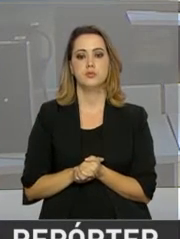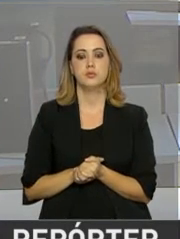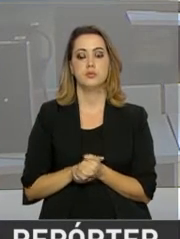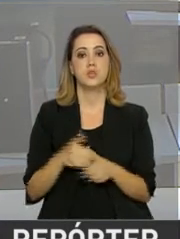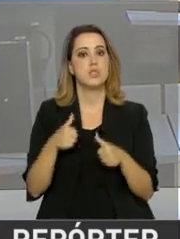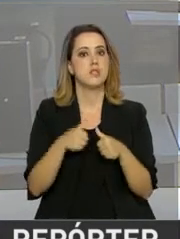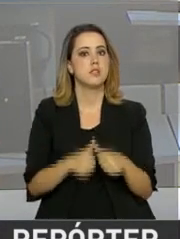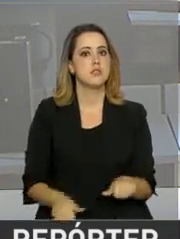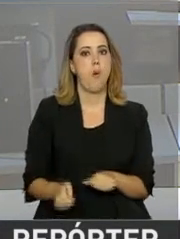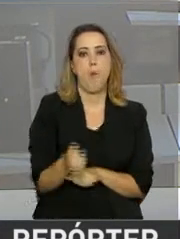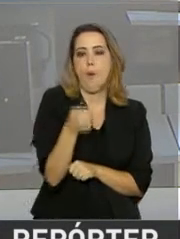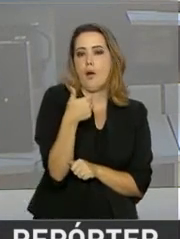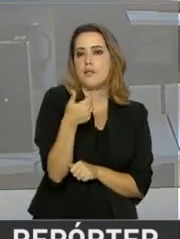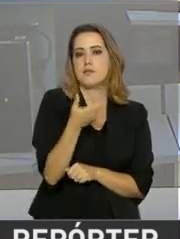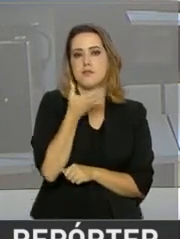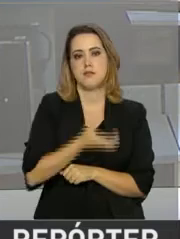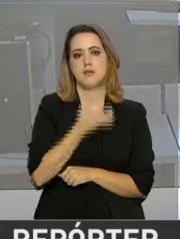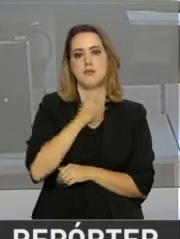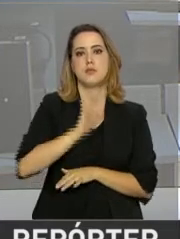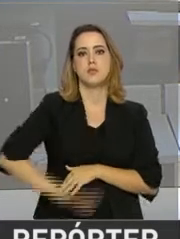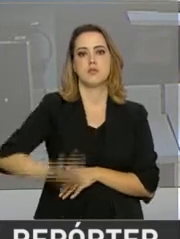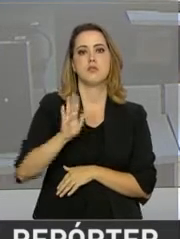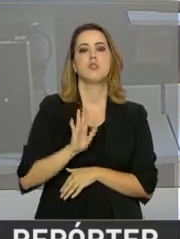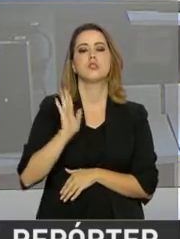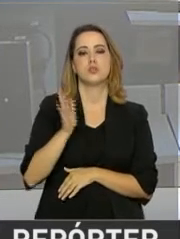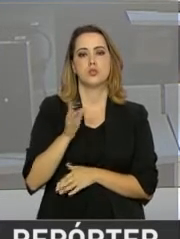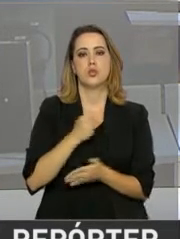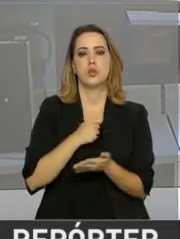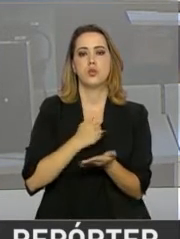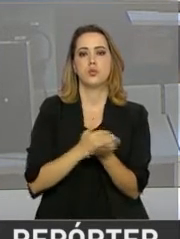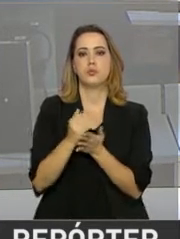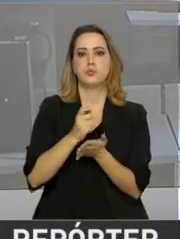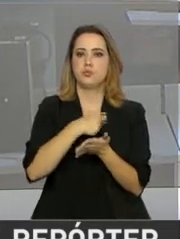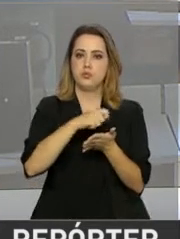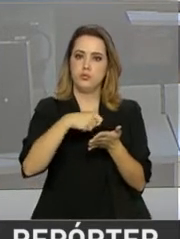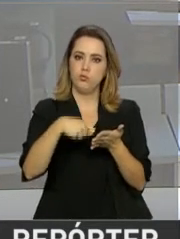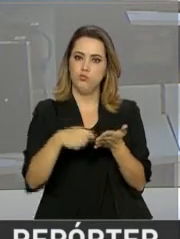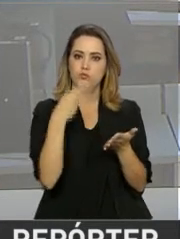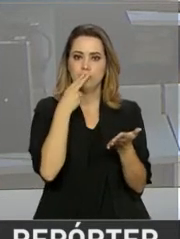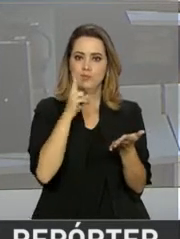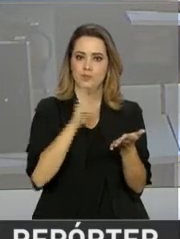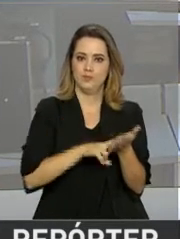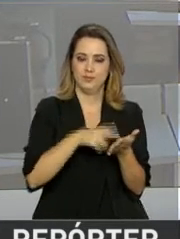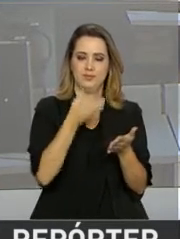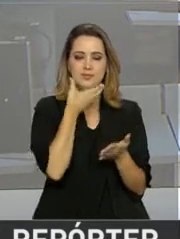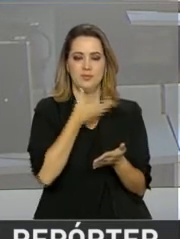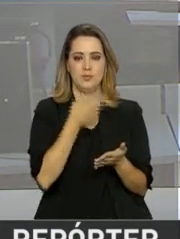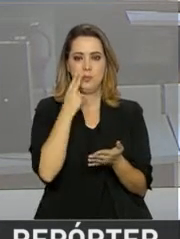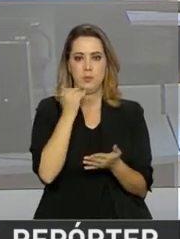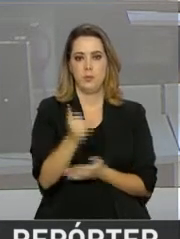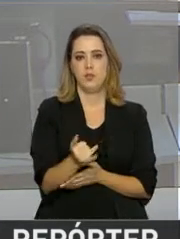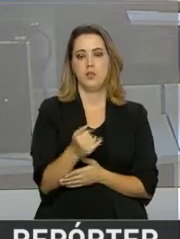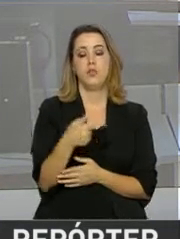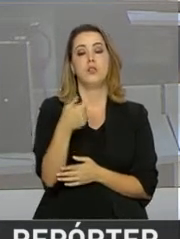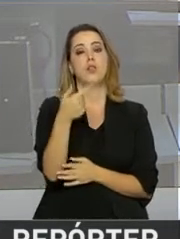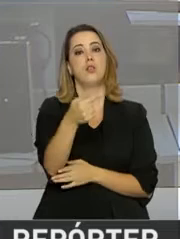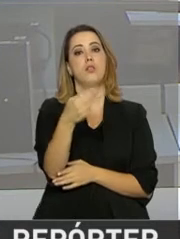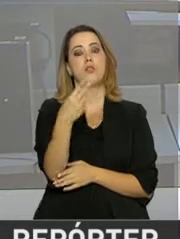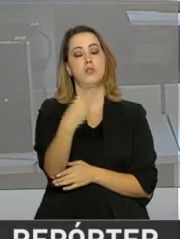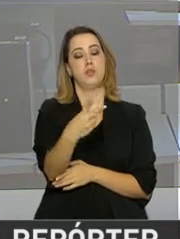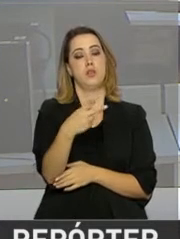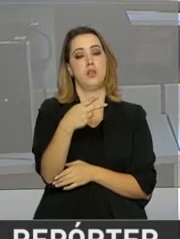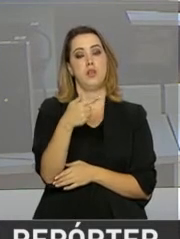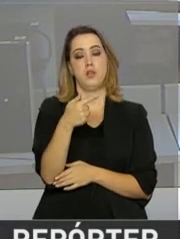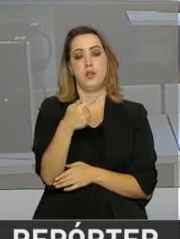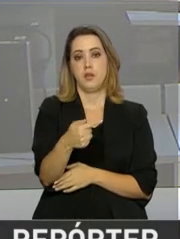Estamos quase em dezembro e as crianças começam a escrever cartinhas para o Papai Noel. Há 27 anos, os Correios fazem uma campanha para atender